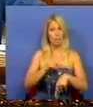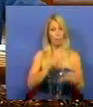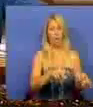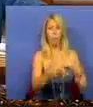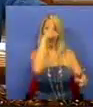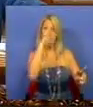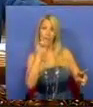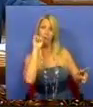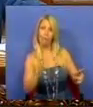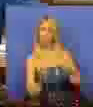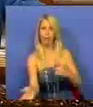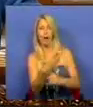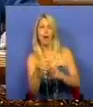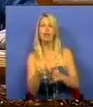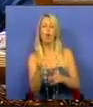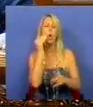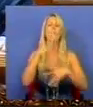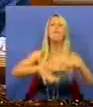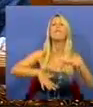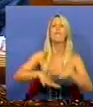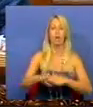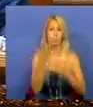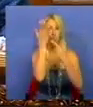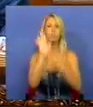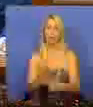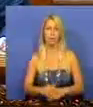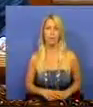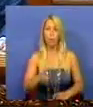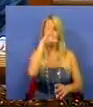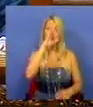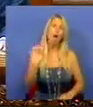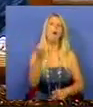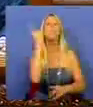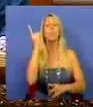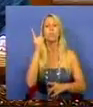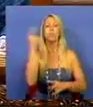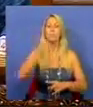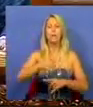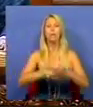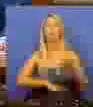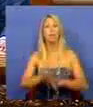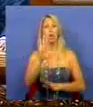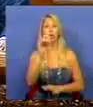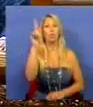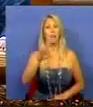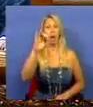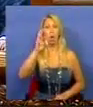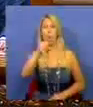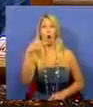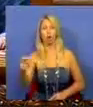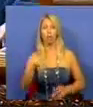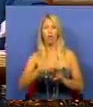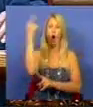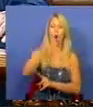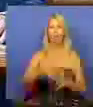às condições em que foi concretizada. Por exemplo, o Governo devia ter atuado no momento em que José Oliveira e Costa foi obrigado a